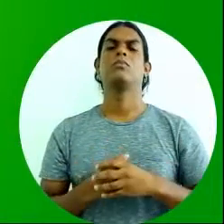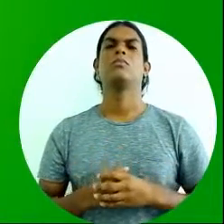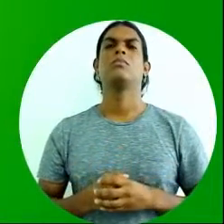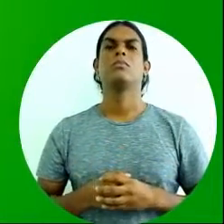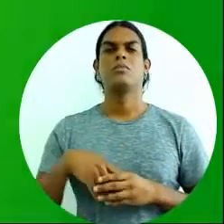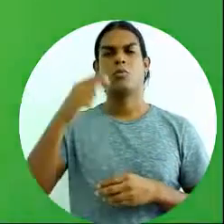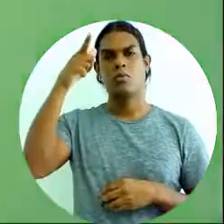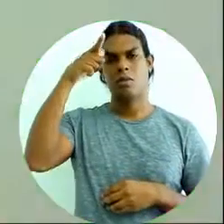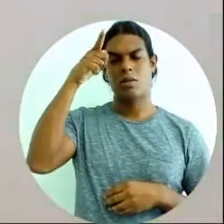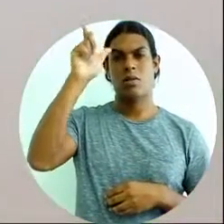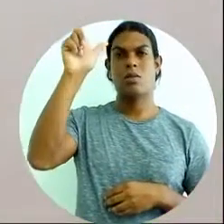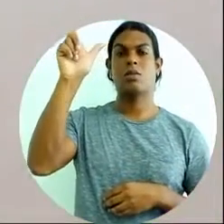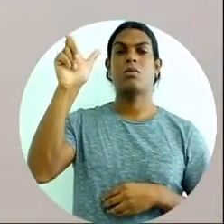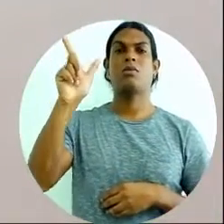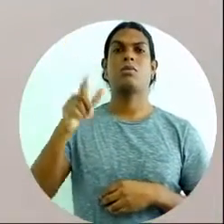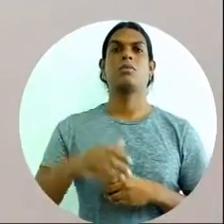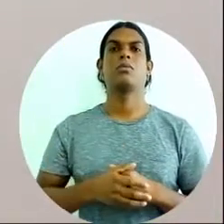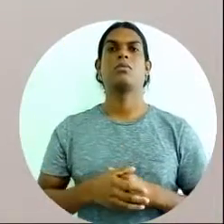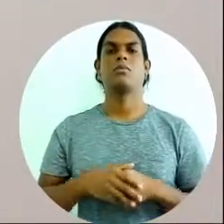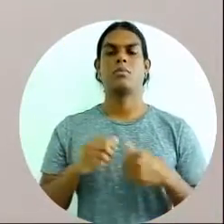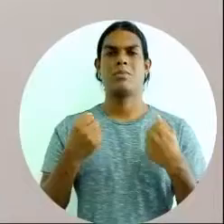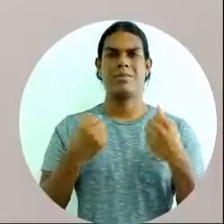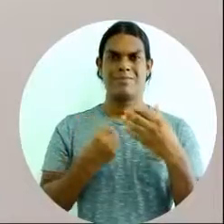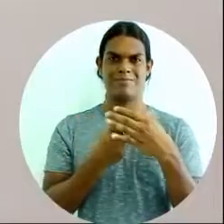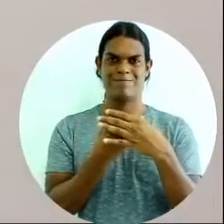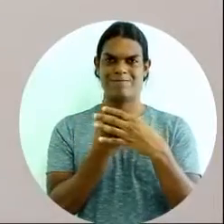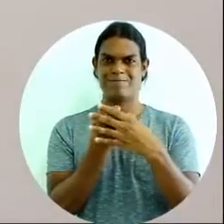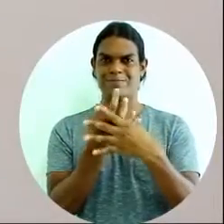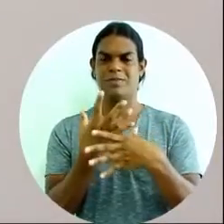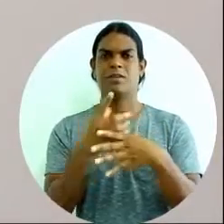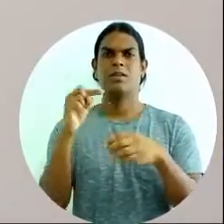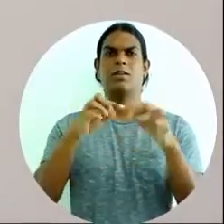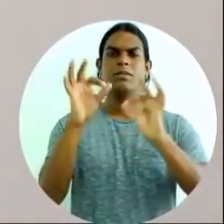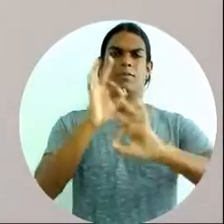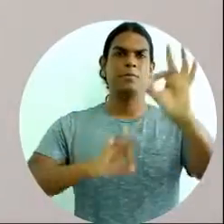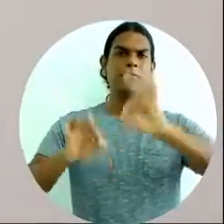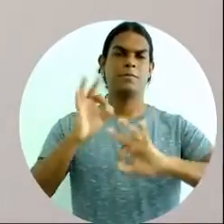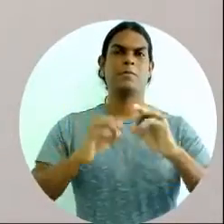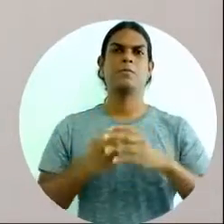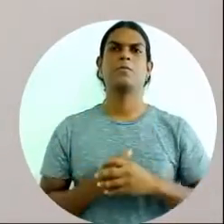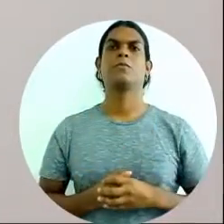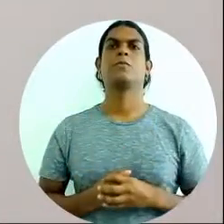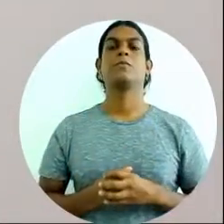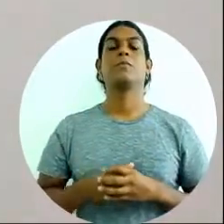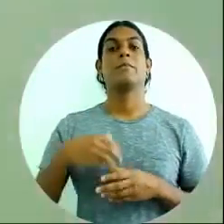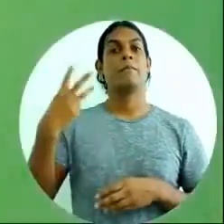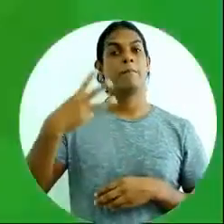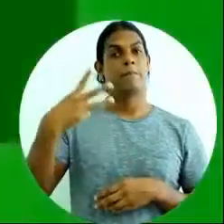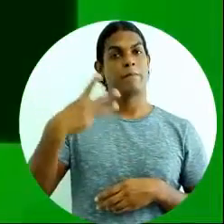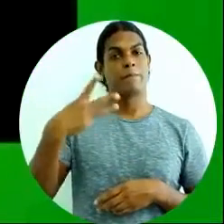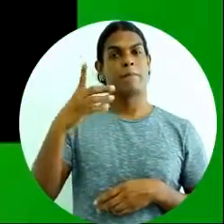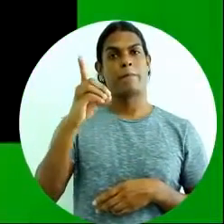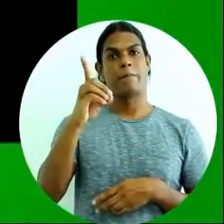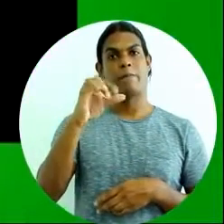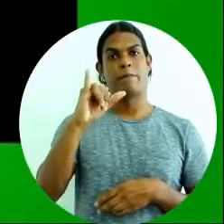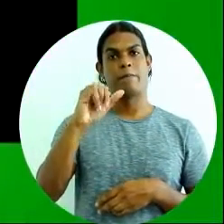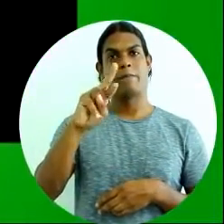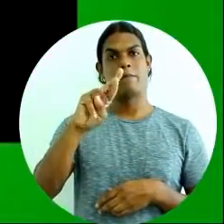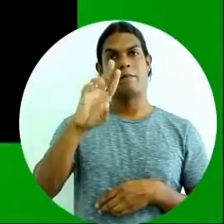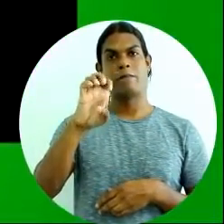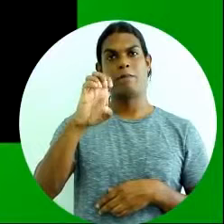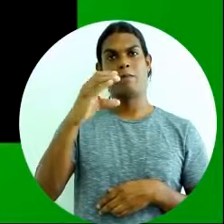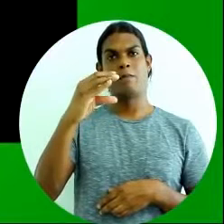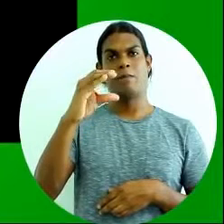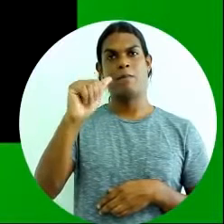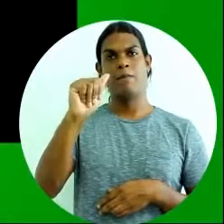estrutura lógica para poder executar todas essas atividades. No terceiro momento, nós temos a